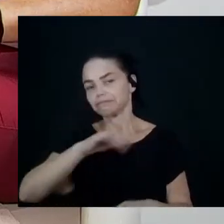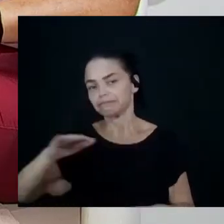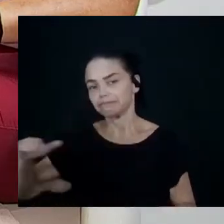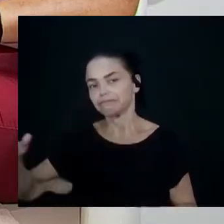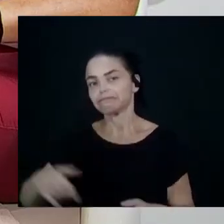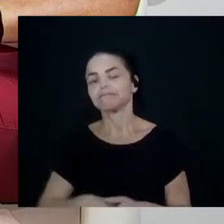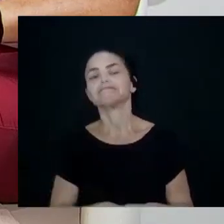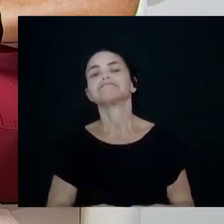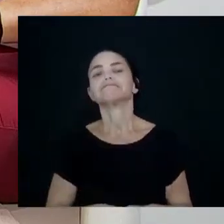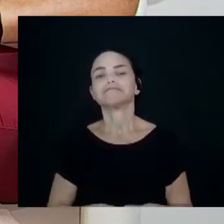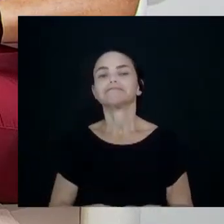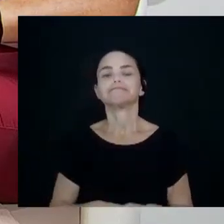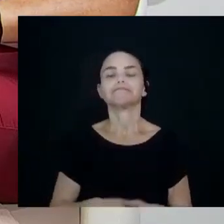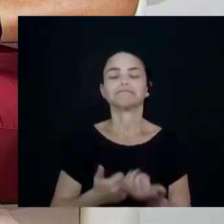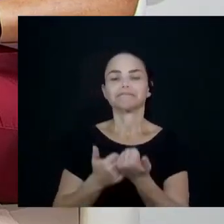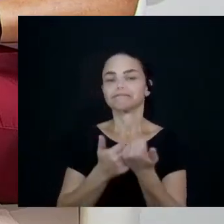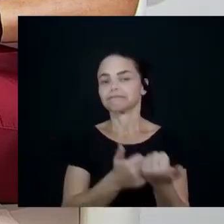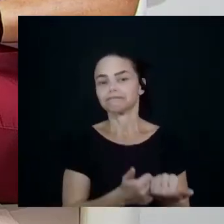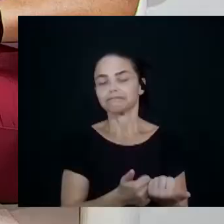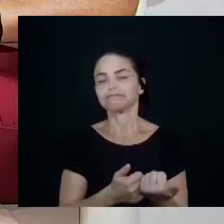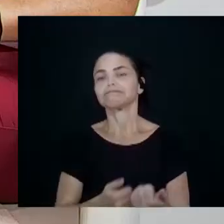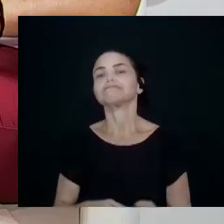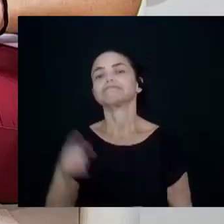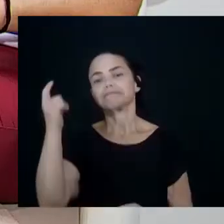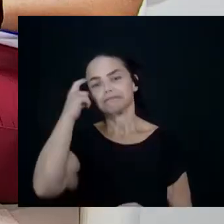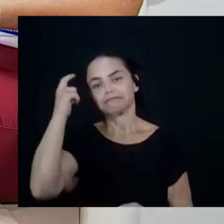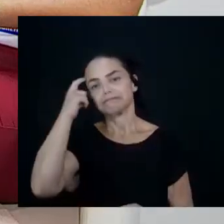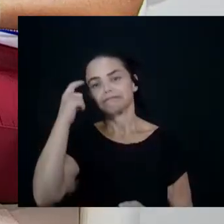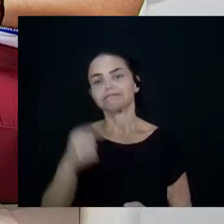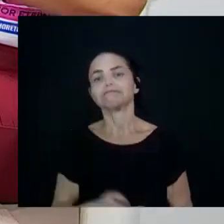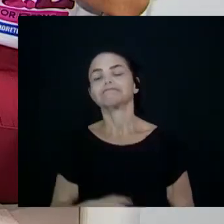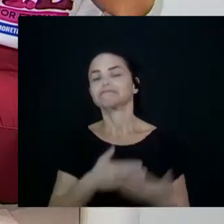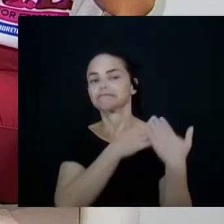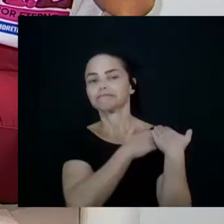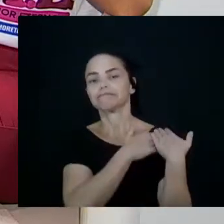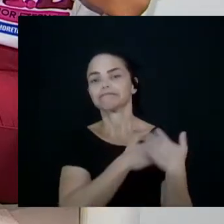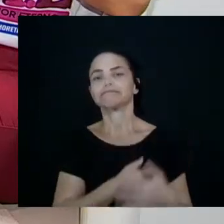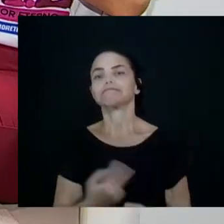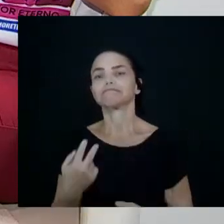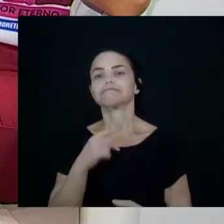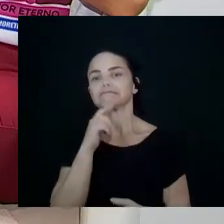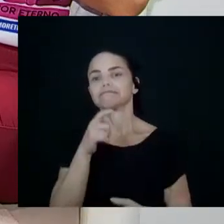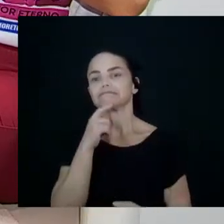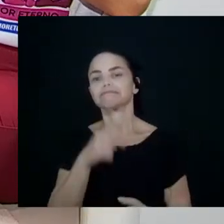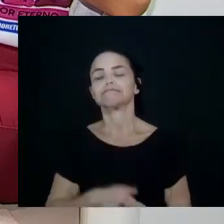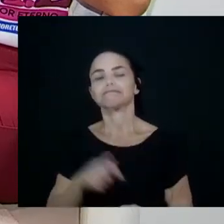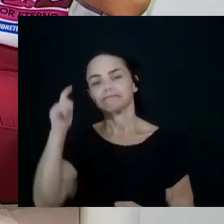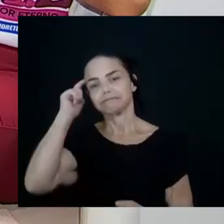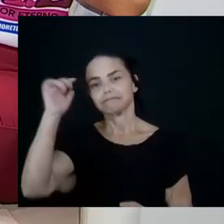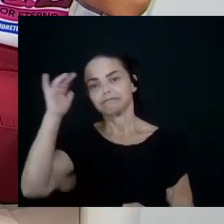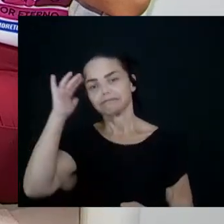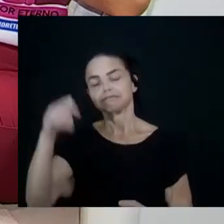tem que ter um monitor, tem que pensar em tudo isso. É uma responsabilidade muito grande, não consigo nem imaginar, né, acontecer alguma coisa ali. E